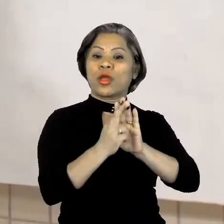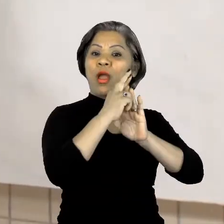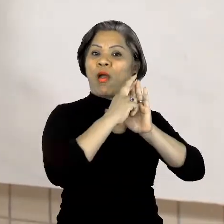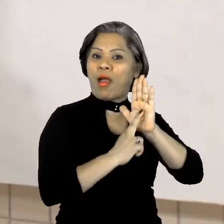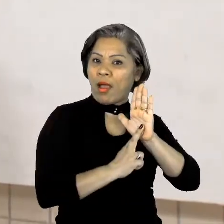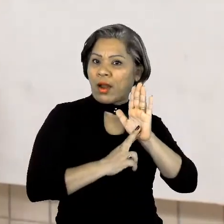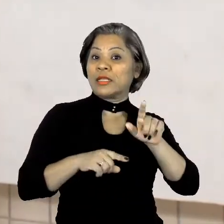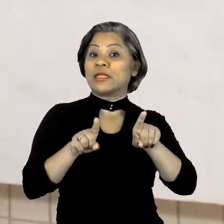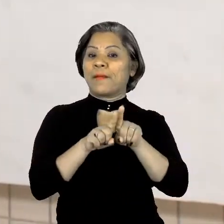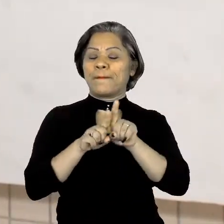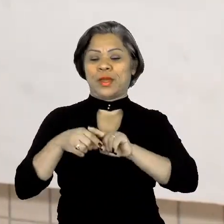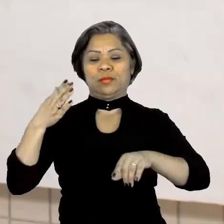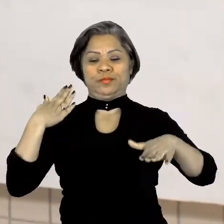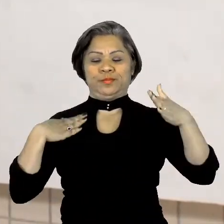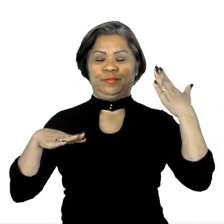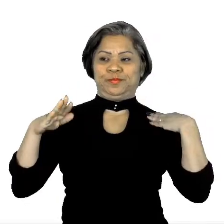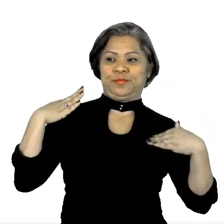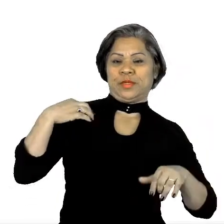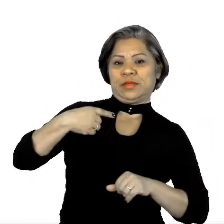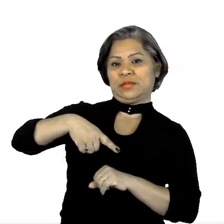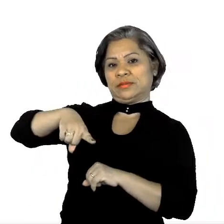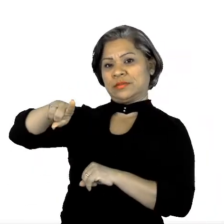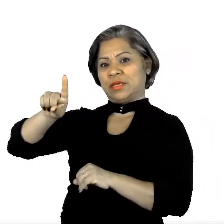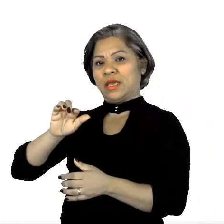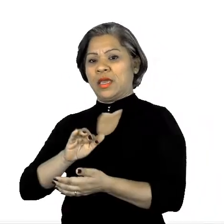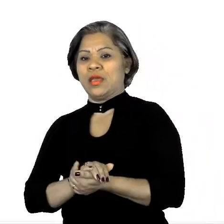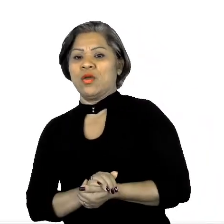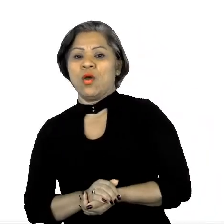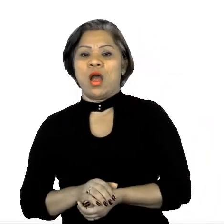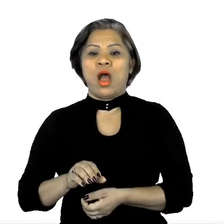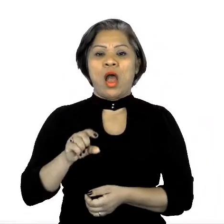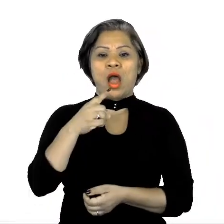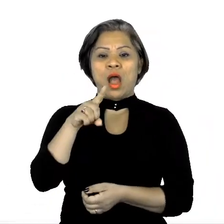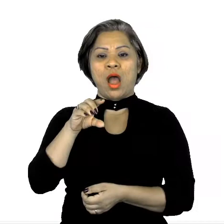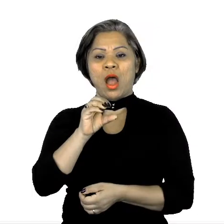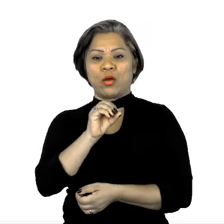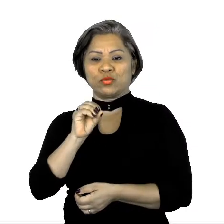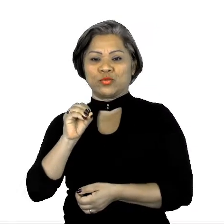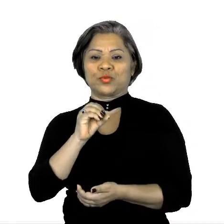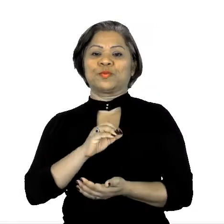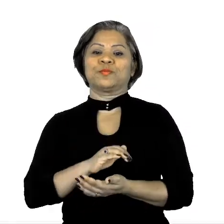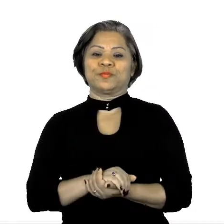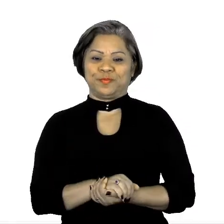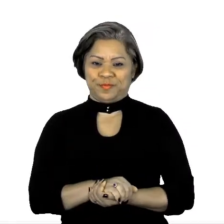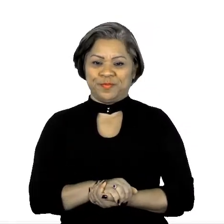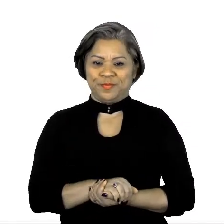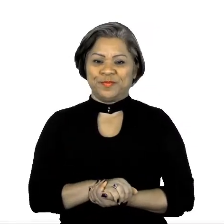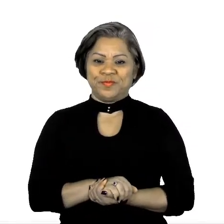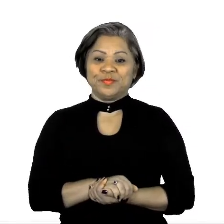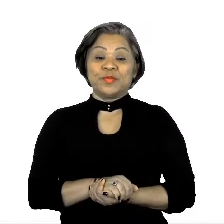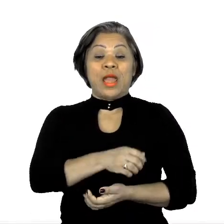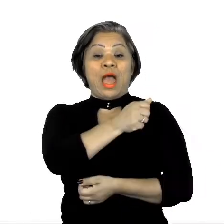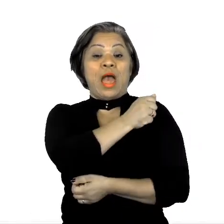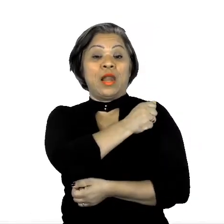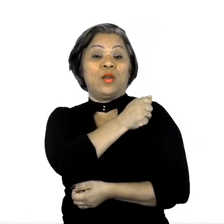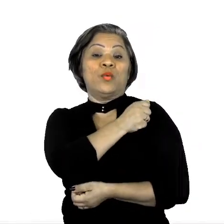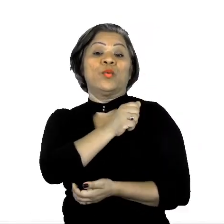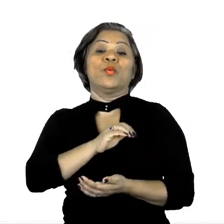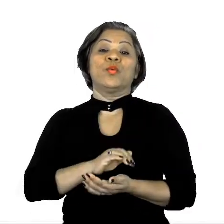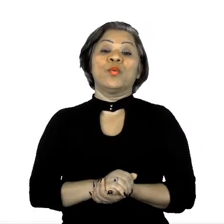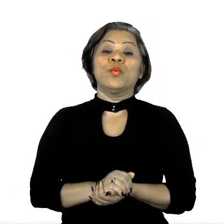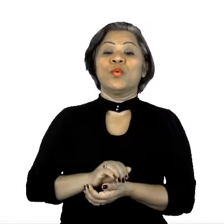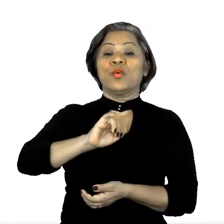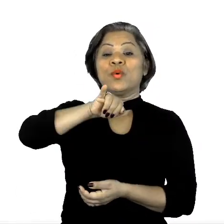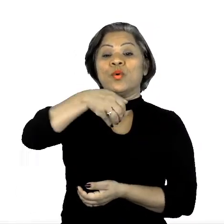ao zoológico. O título do nosso relatório, relatório do passeio ao zoológico. Aluno, quem escreveu esse